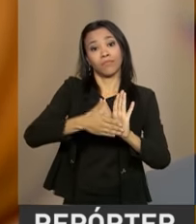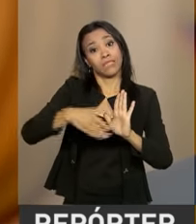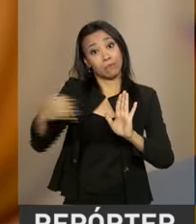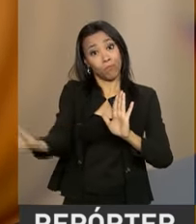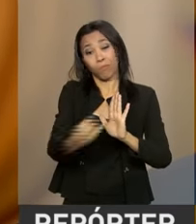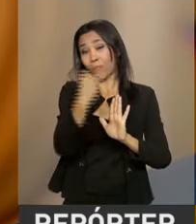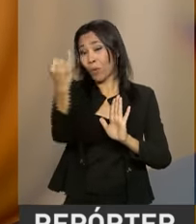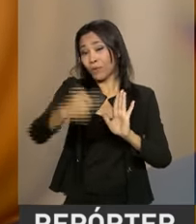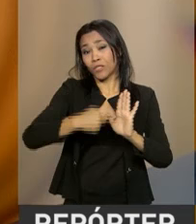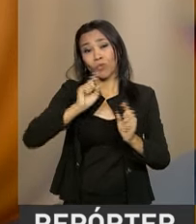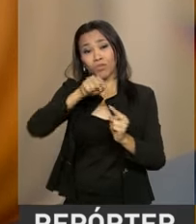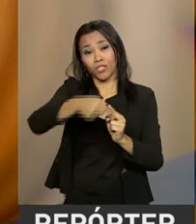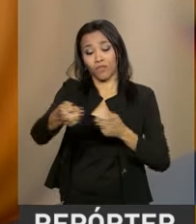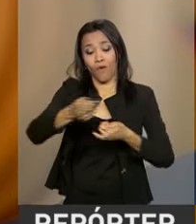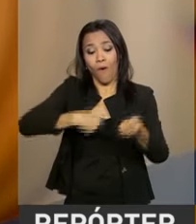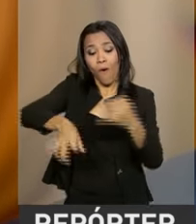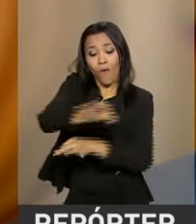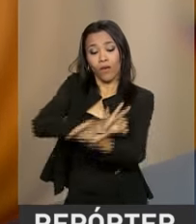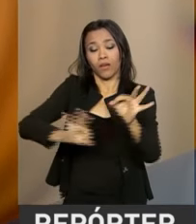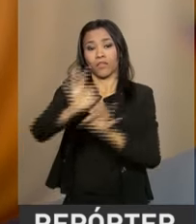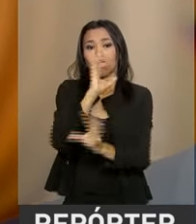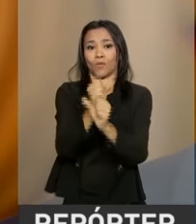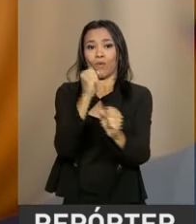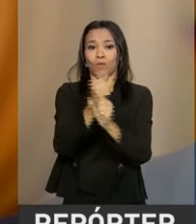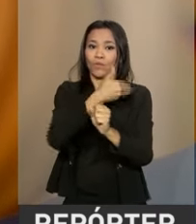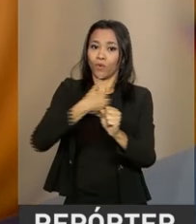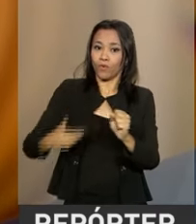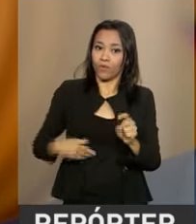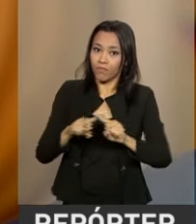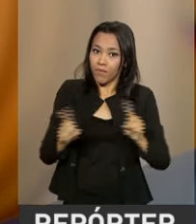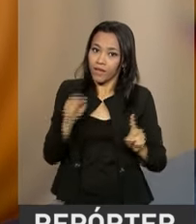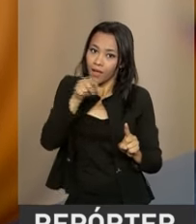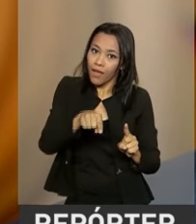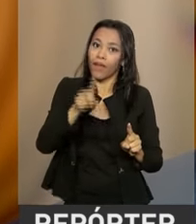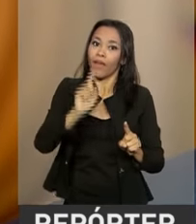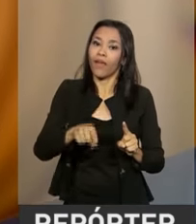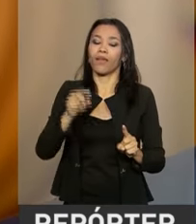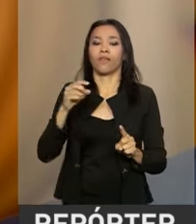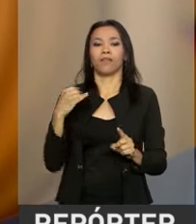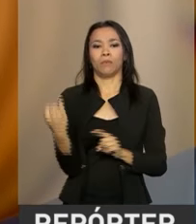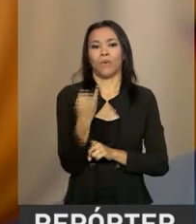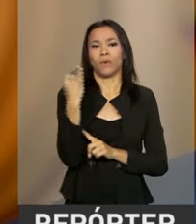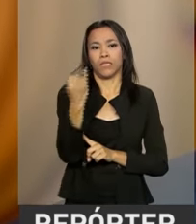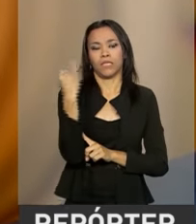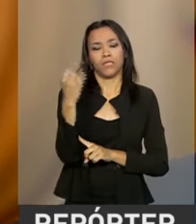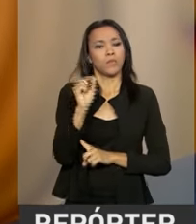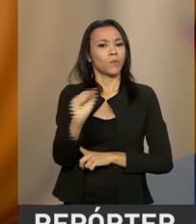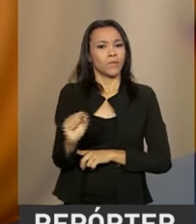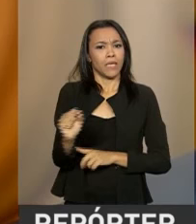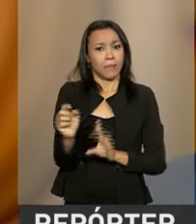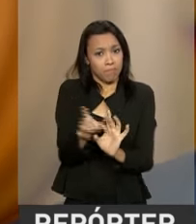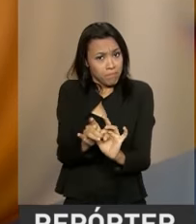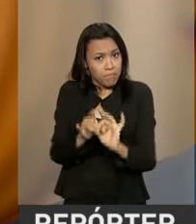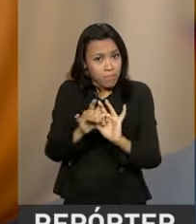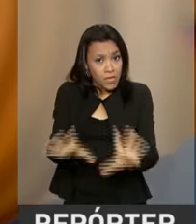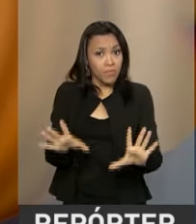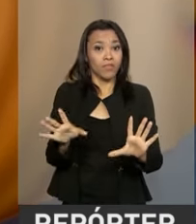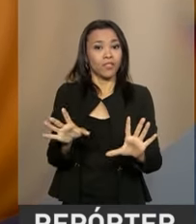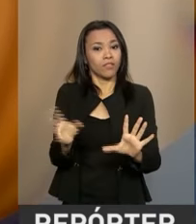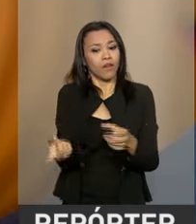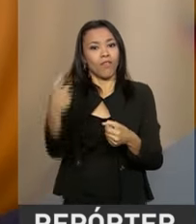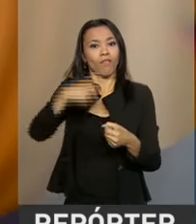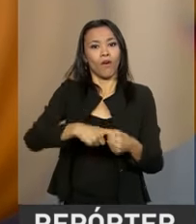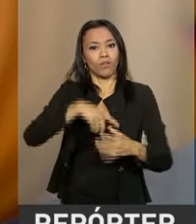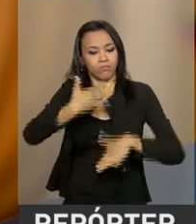reorganizar as contas públicas, mas acima de tudo ela é uma medida importante para permitir a retomada do